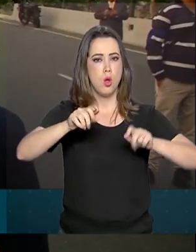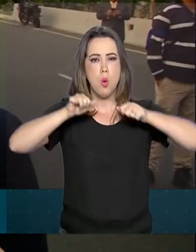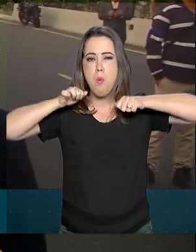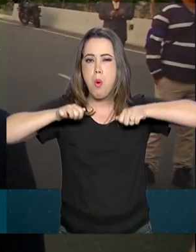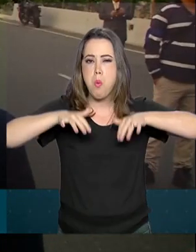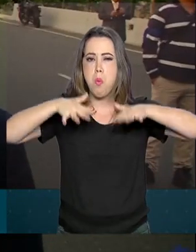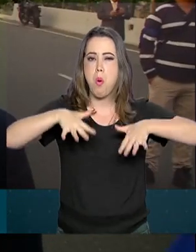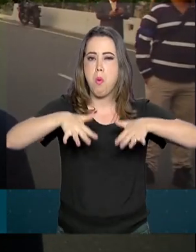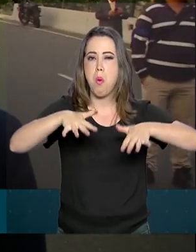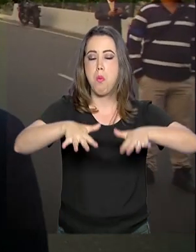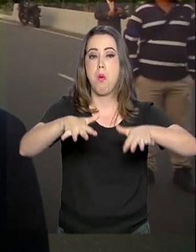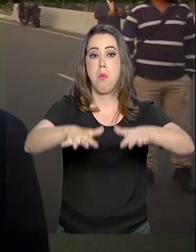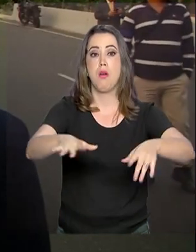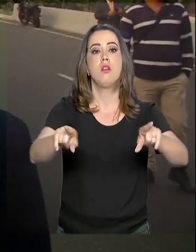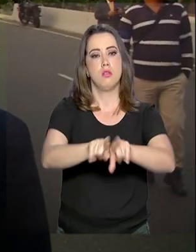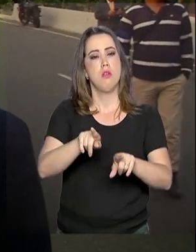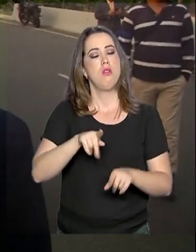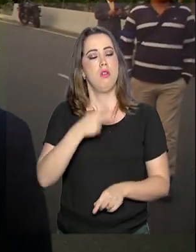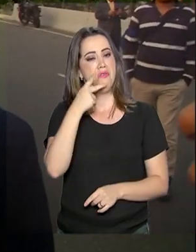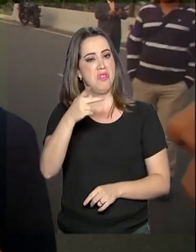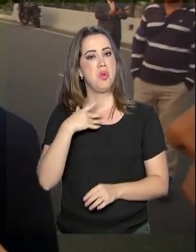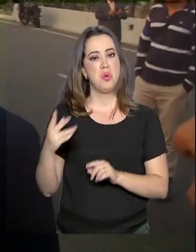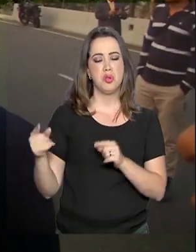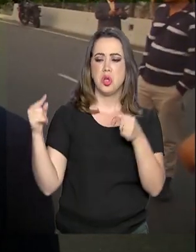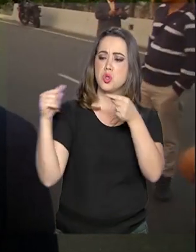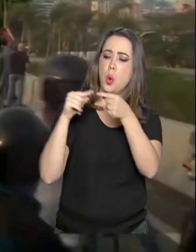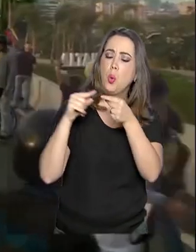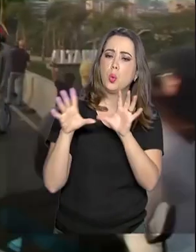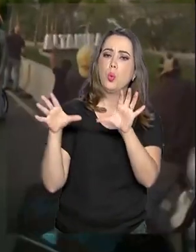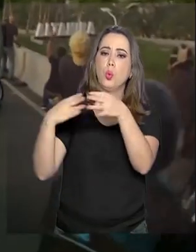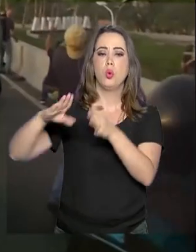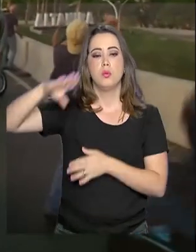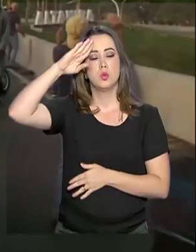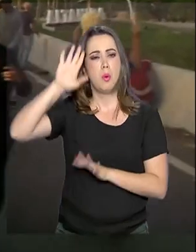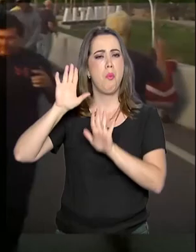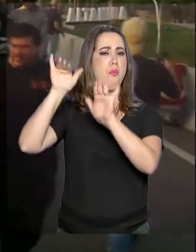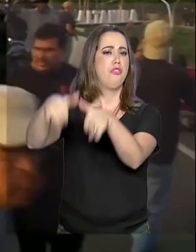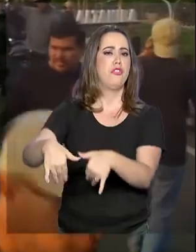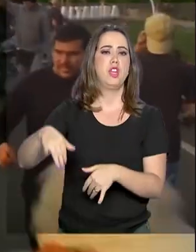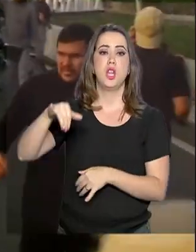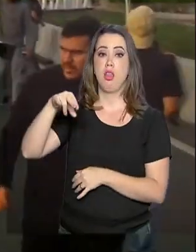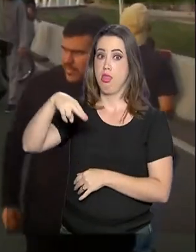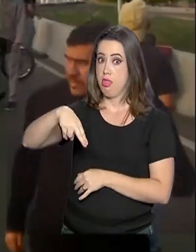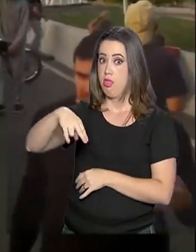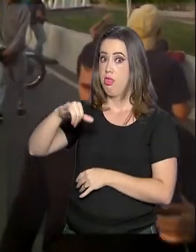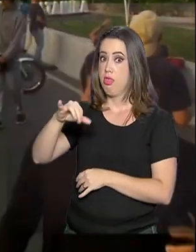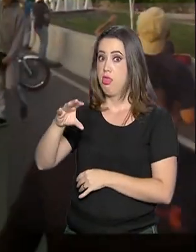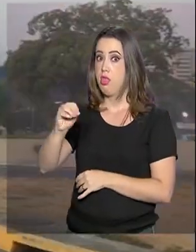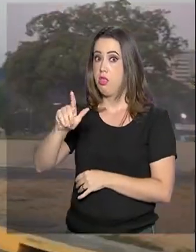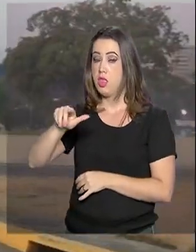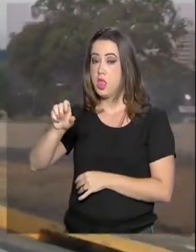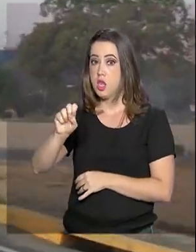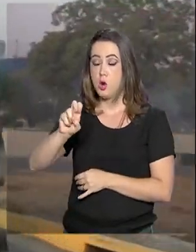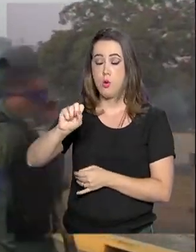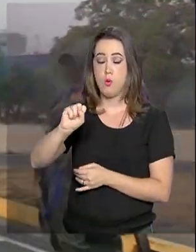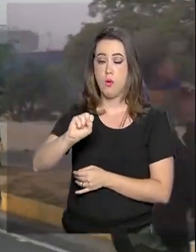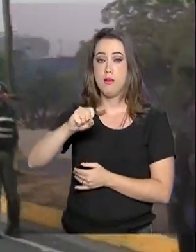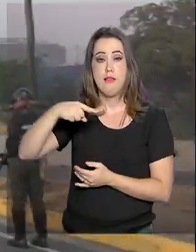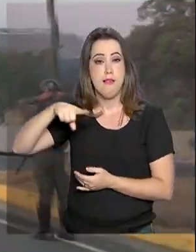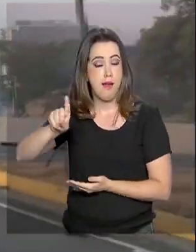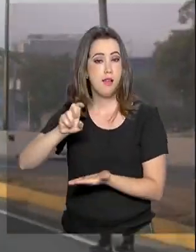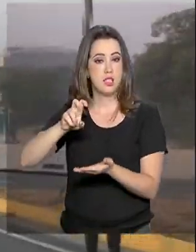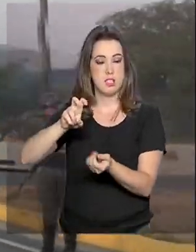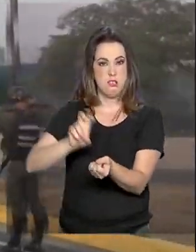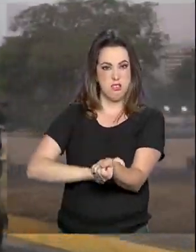e declarou ter apoio de militares para pôr fim ao governo de nicolás maduro o clima é tenso nas ruas da capital